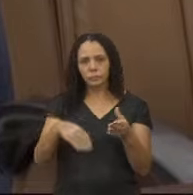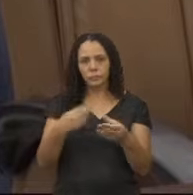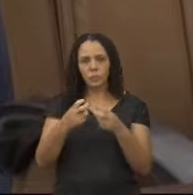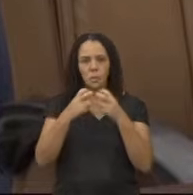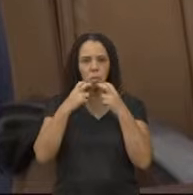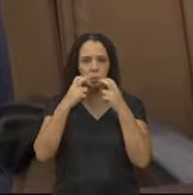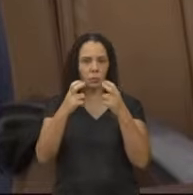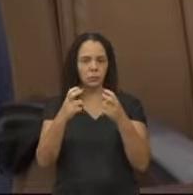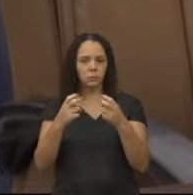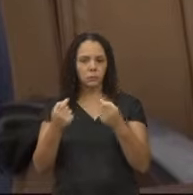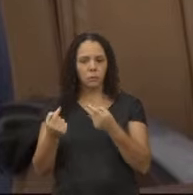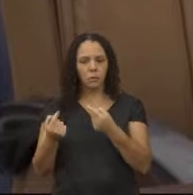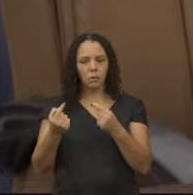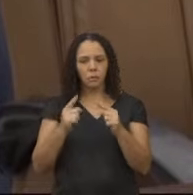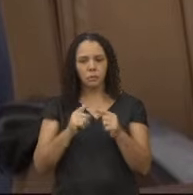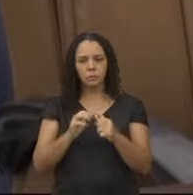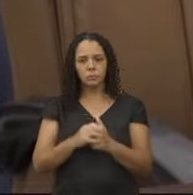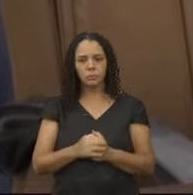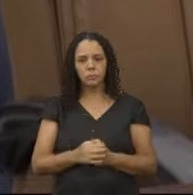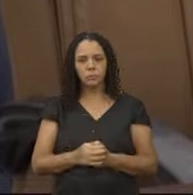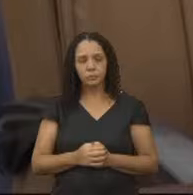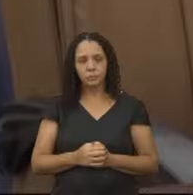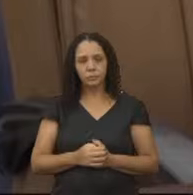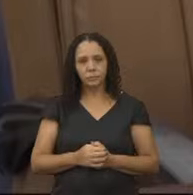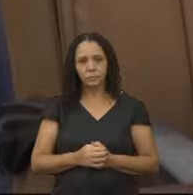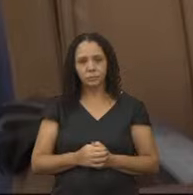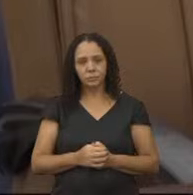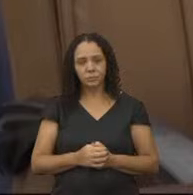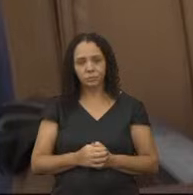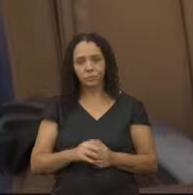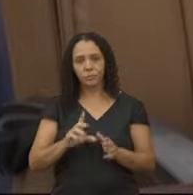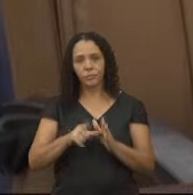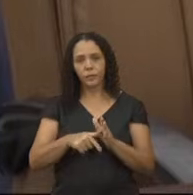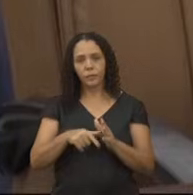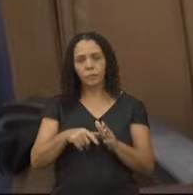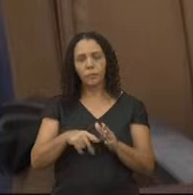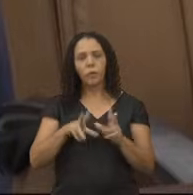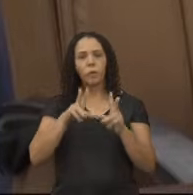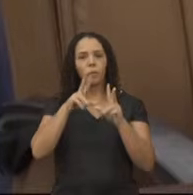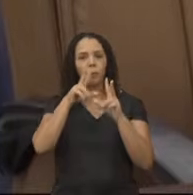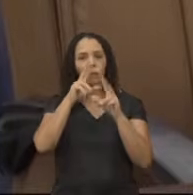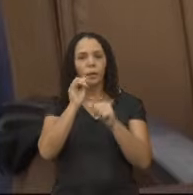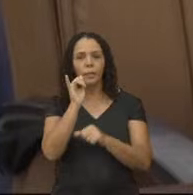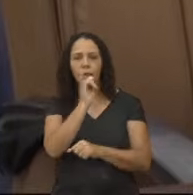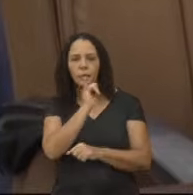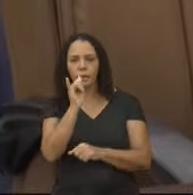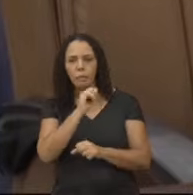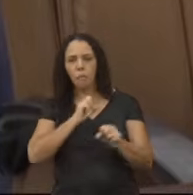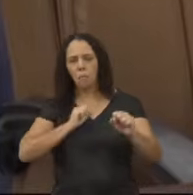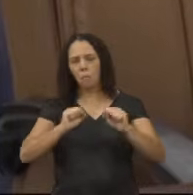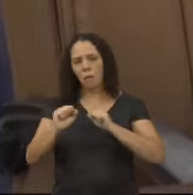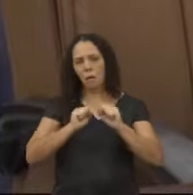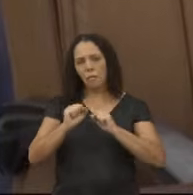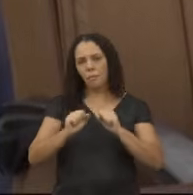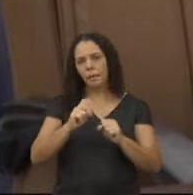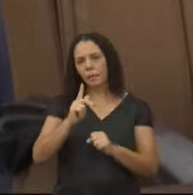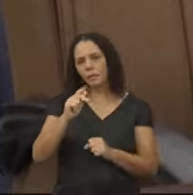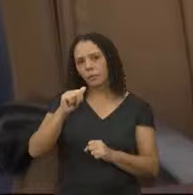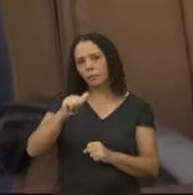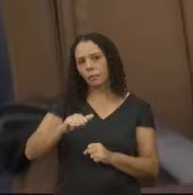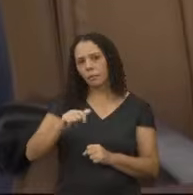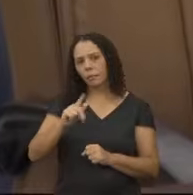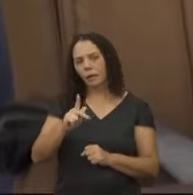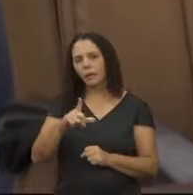surge principalmente na contracultura, com o movimento hippie, depois ganha força na Inglaterra com o movimento punk. A gente tem figuras importantes como